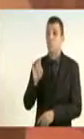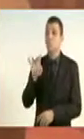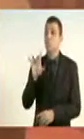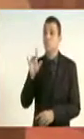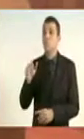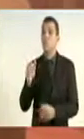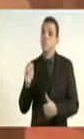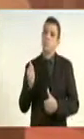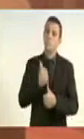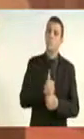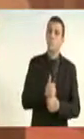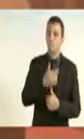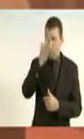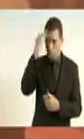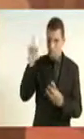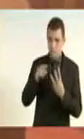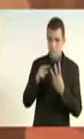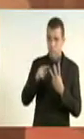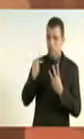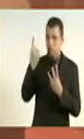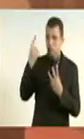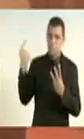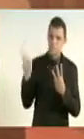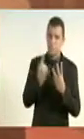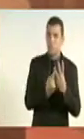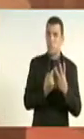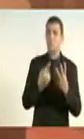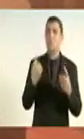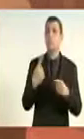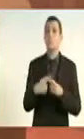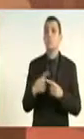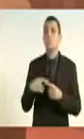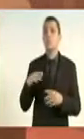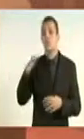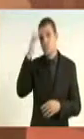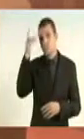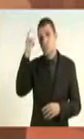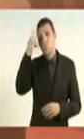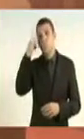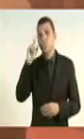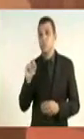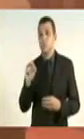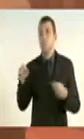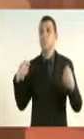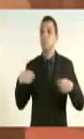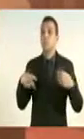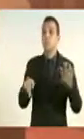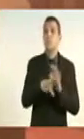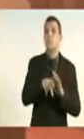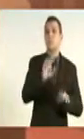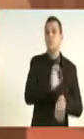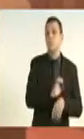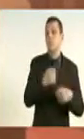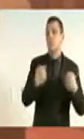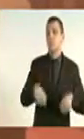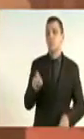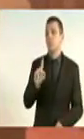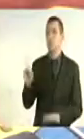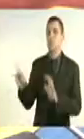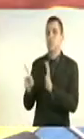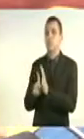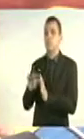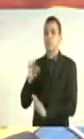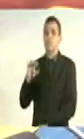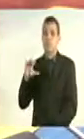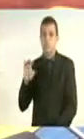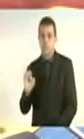entendimento dos deputados da oposição, teria que ser do Estado e não da entidade, de uma para que entidade as pessoas federal. não entendam que está sendo feito